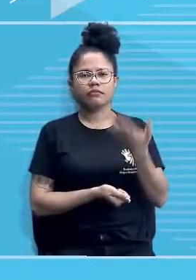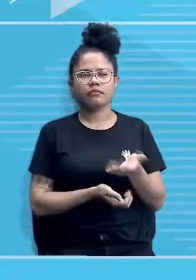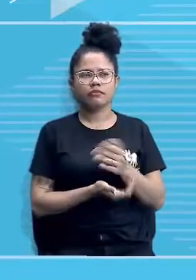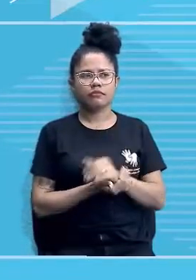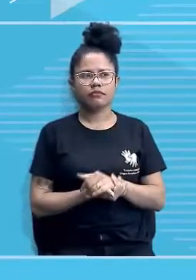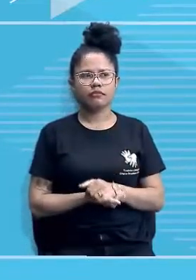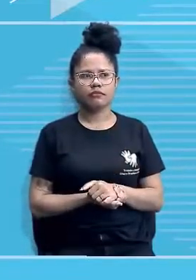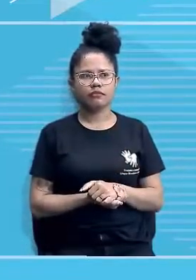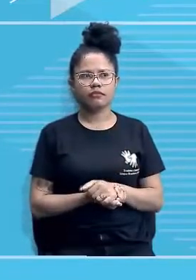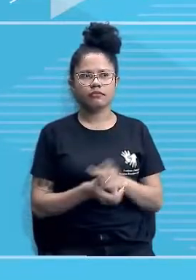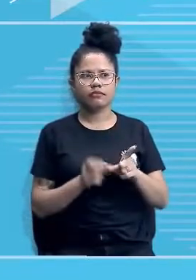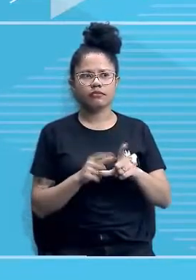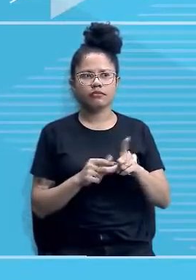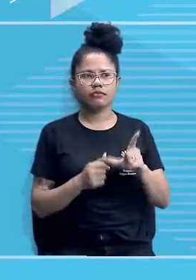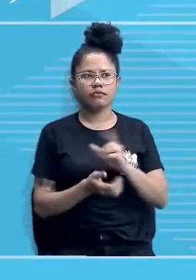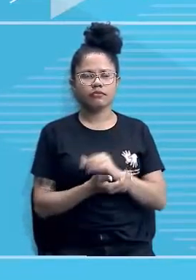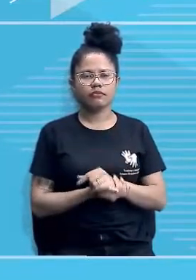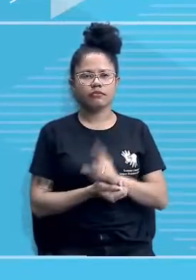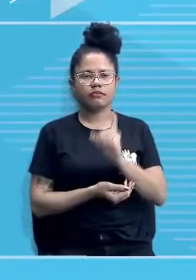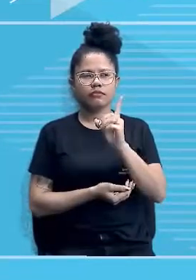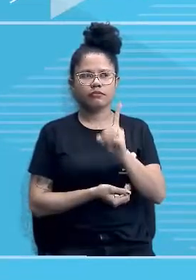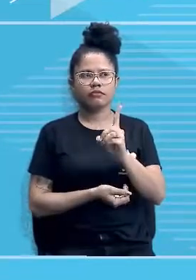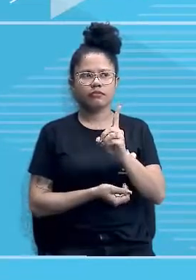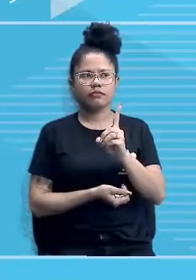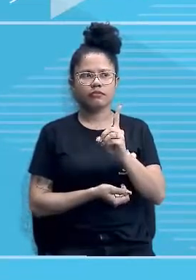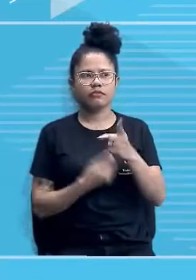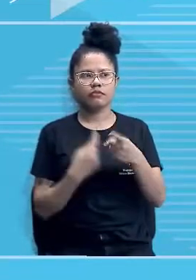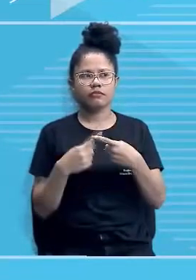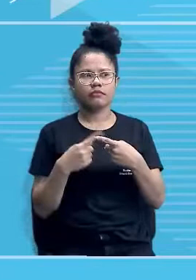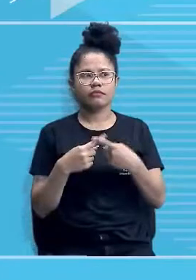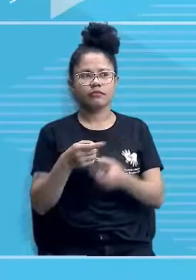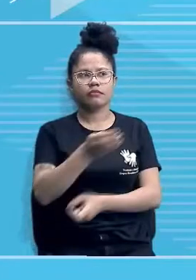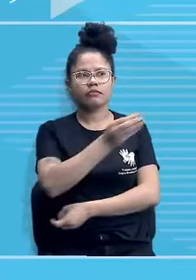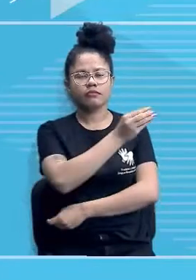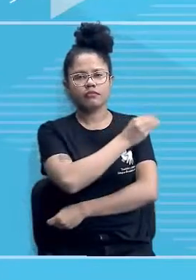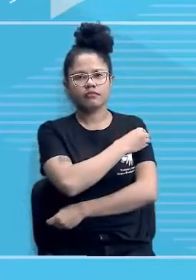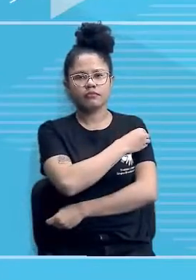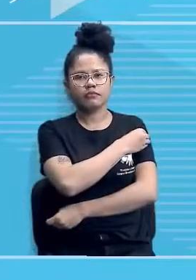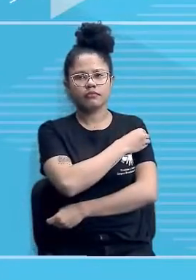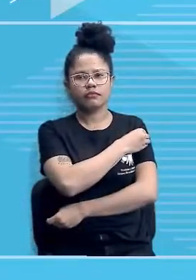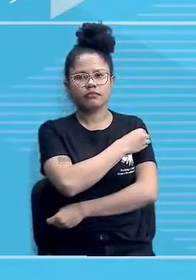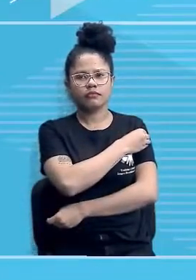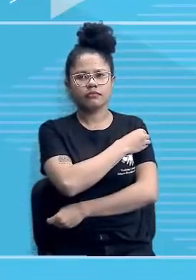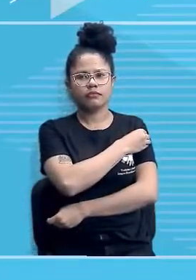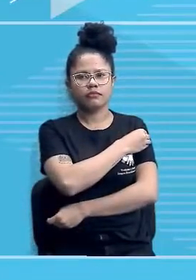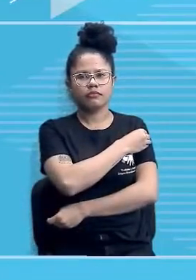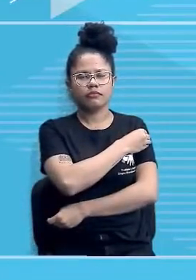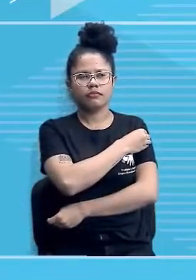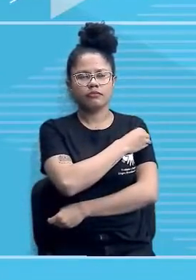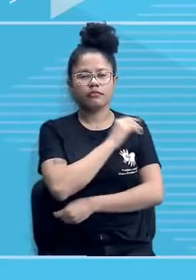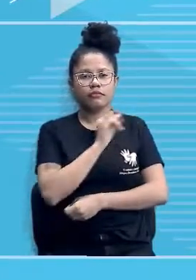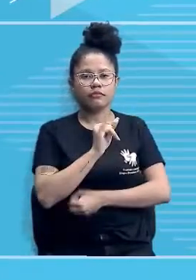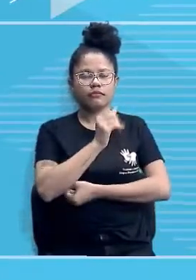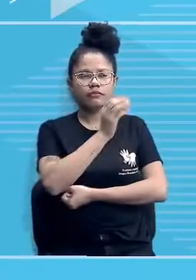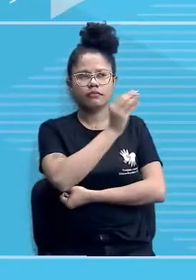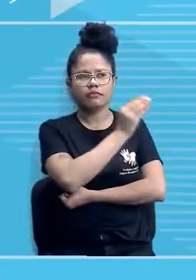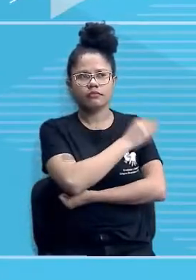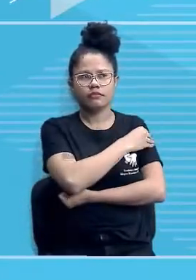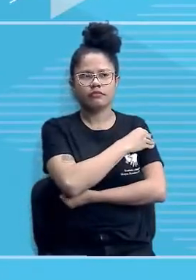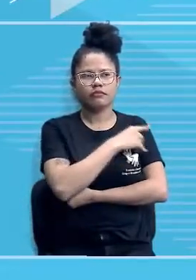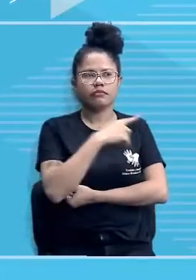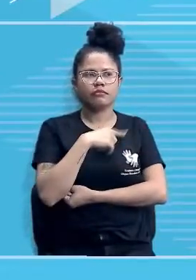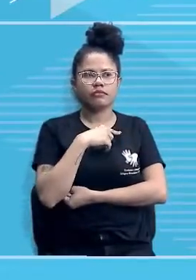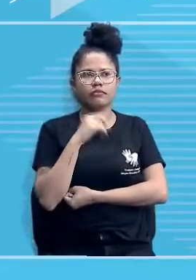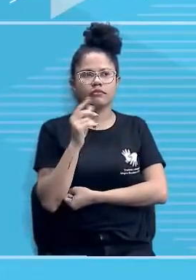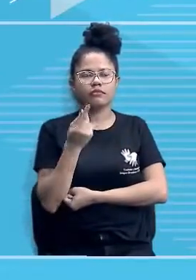dúvida alguma é a letra D porque é um álcool Trace é o mal com meus amigos têm